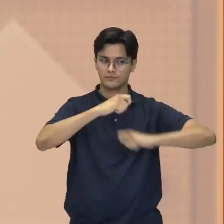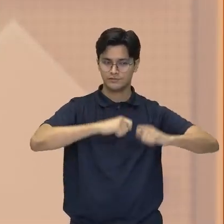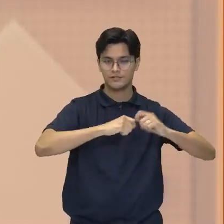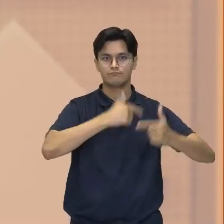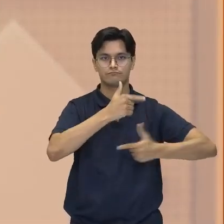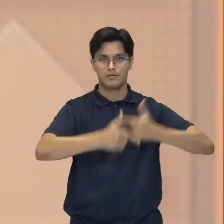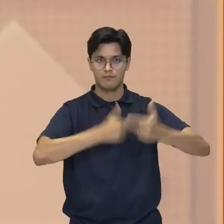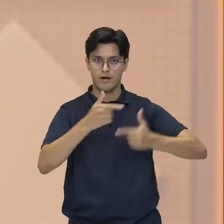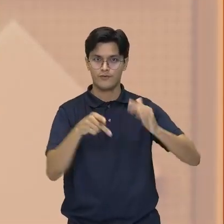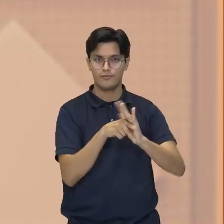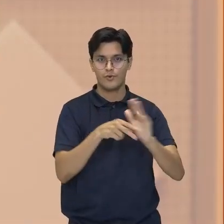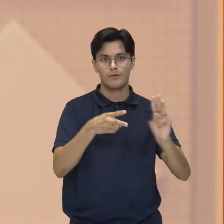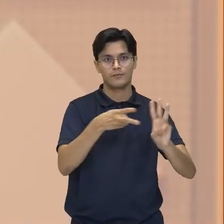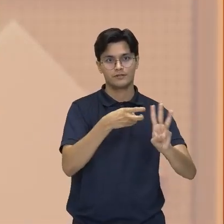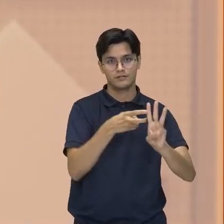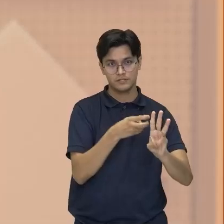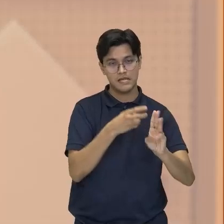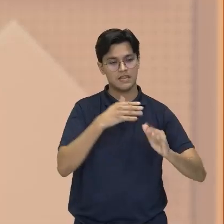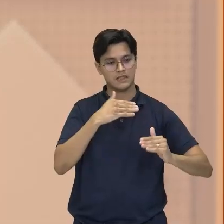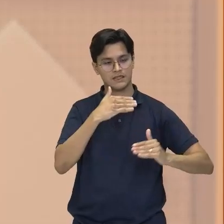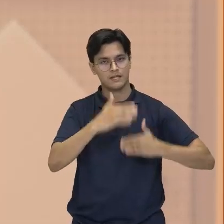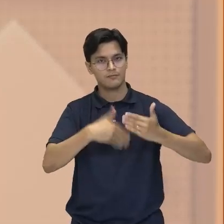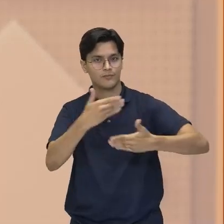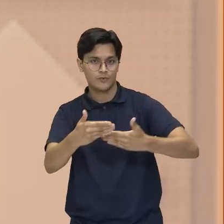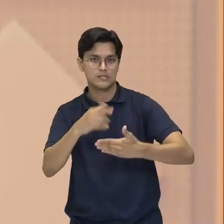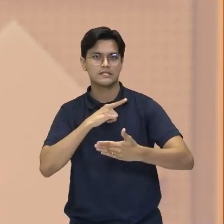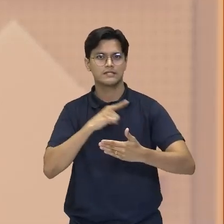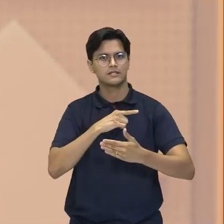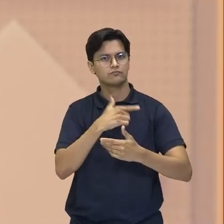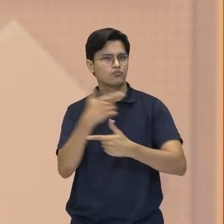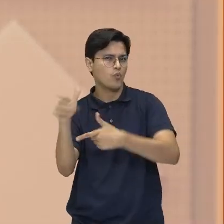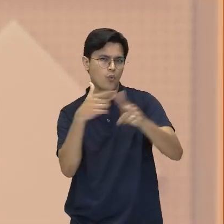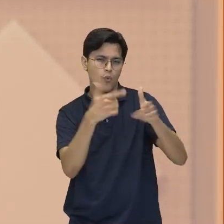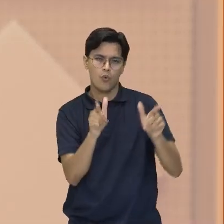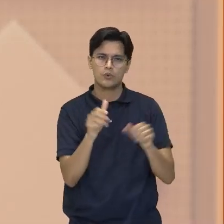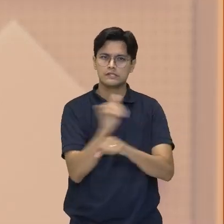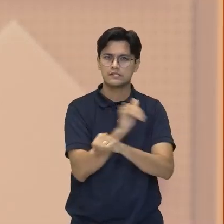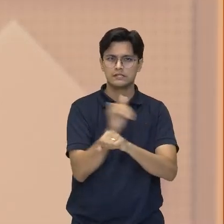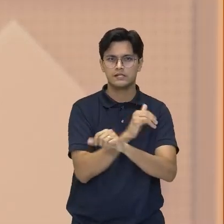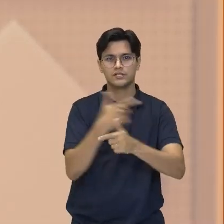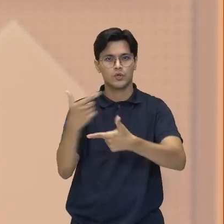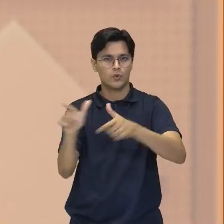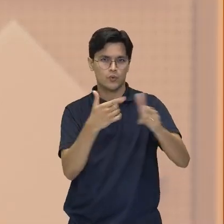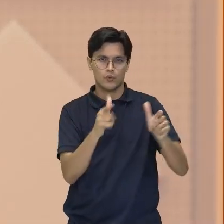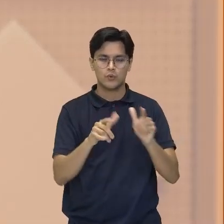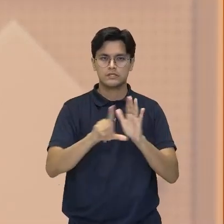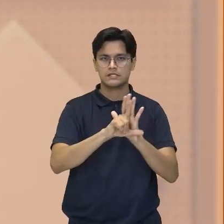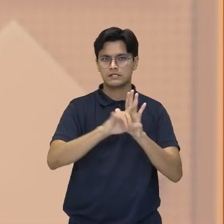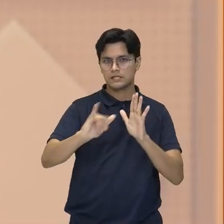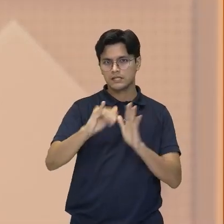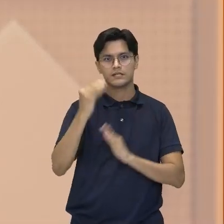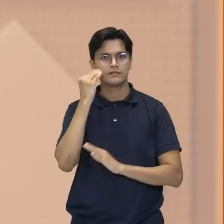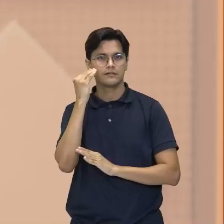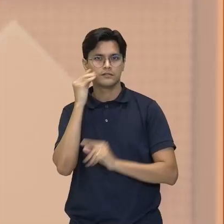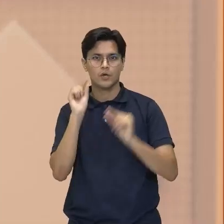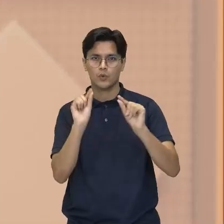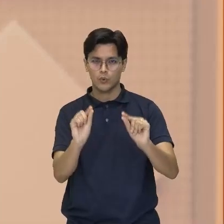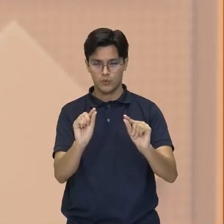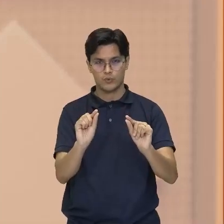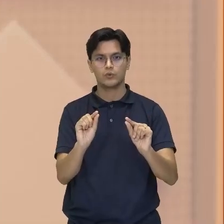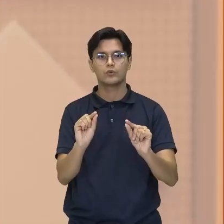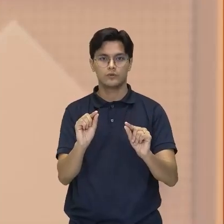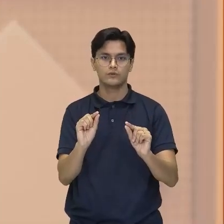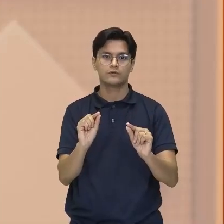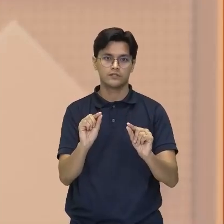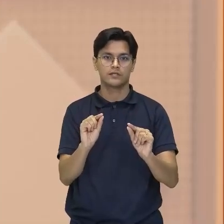indígena. Posteriormente, vão haver outros dispositivos, outras leis, né, inclusive para tentar conciliar o